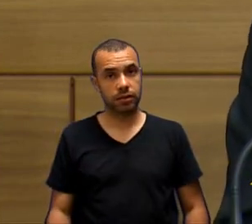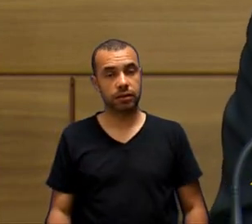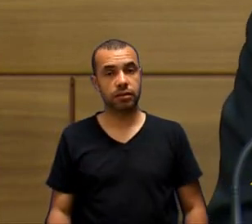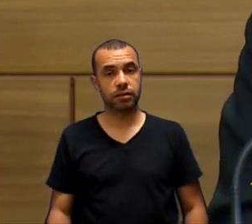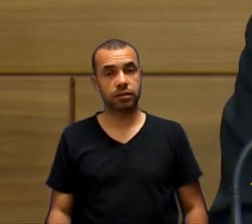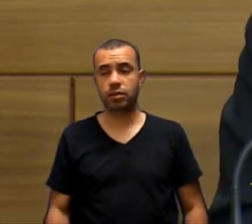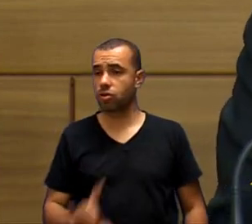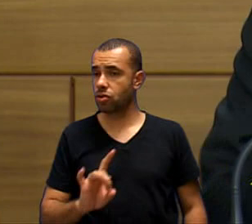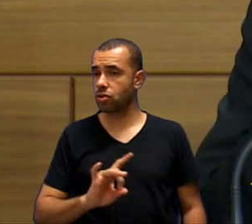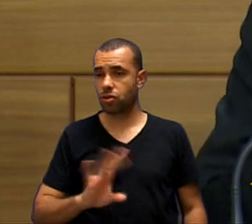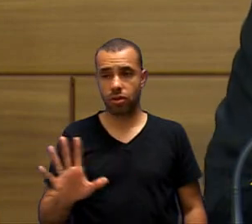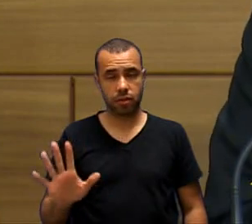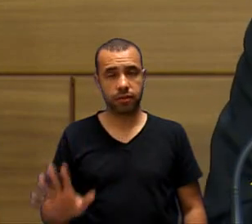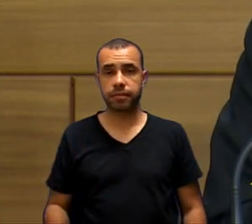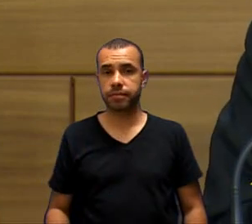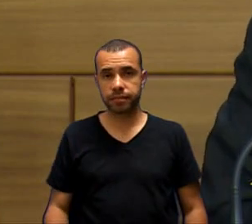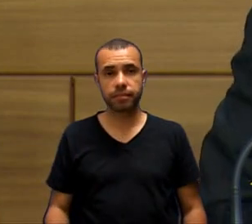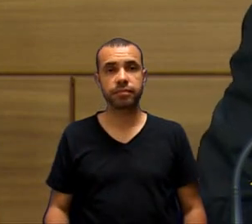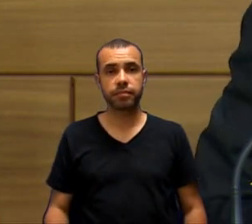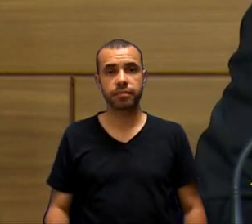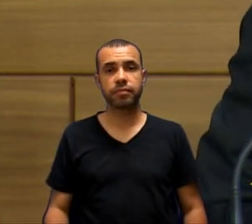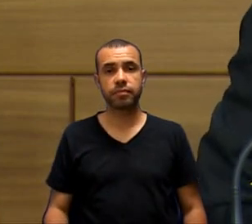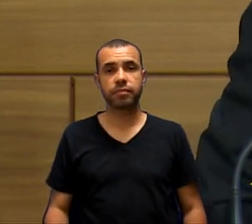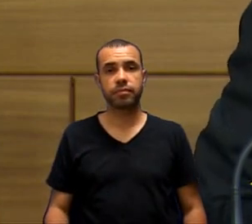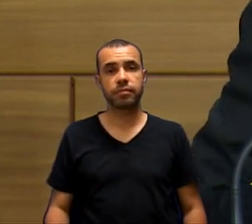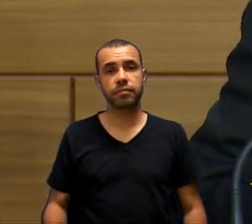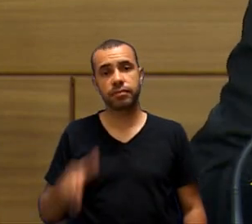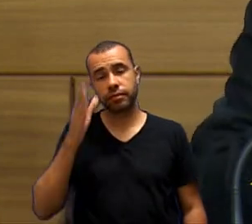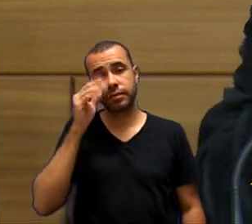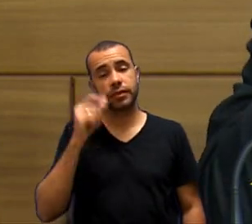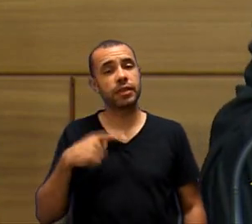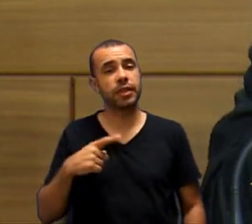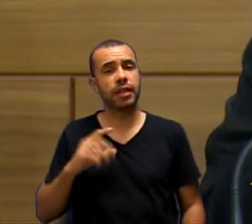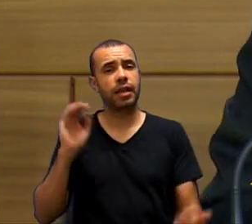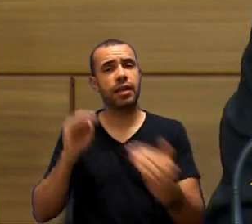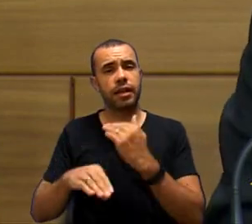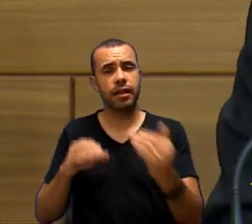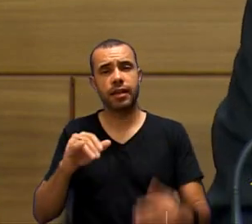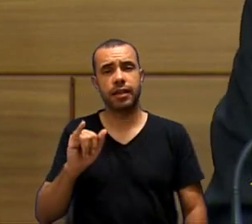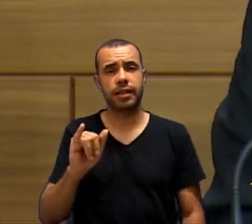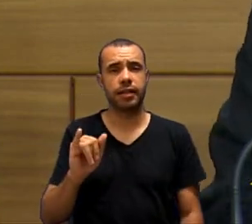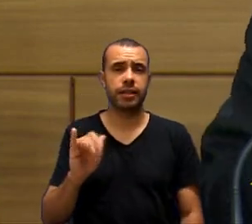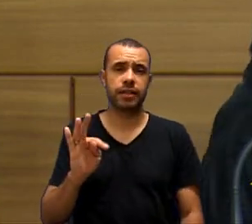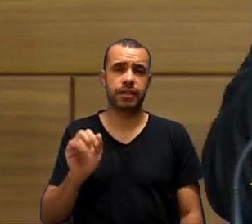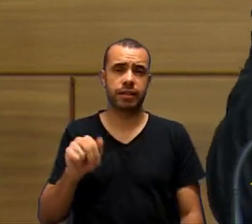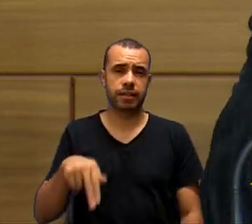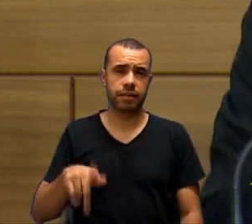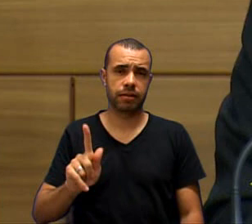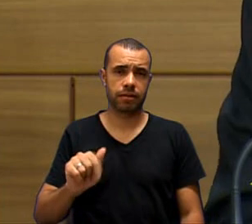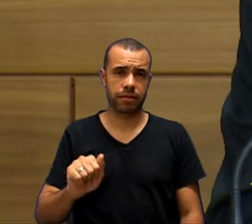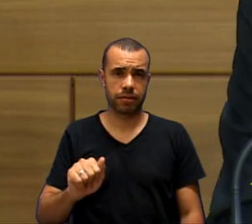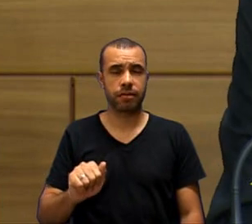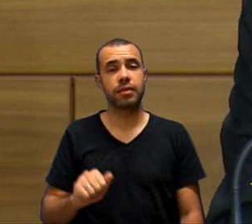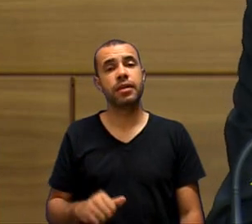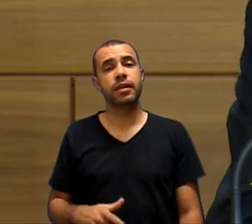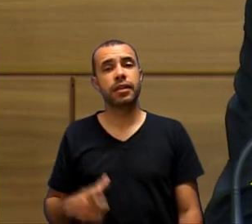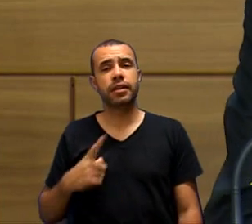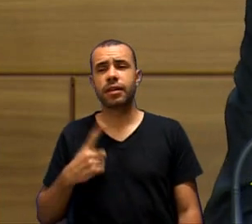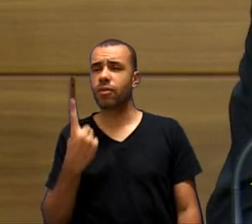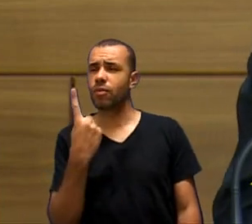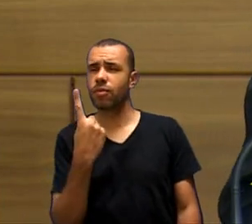Só. E é interessante, porque na Avenida do Itanguá, nós temos uma única